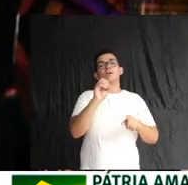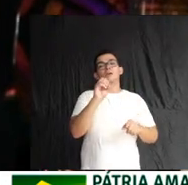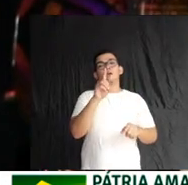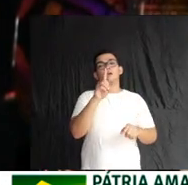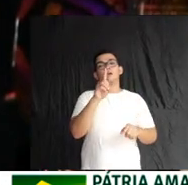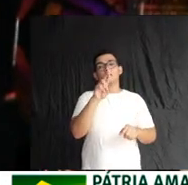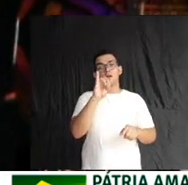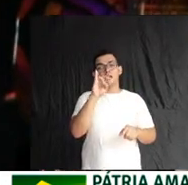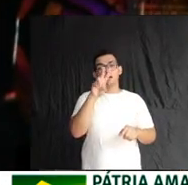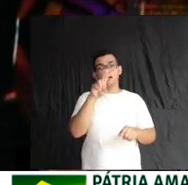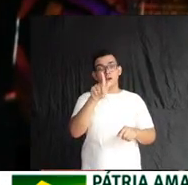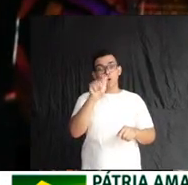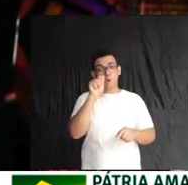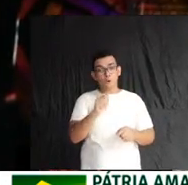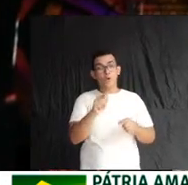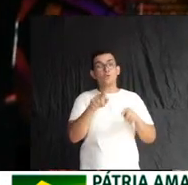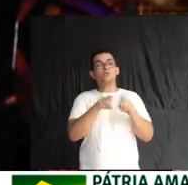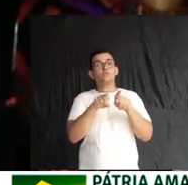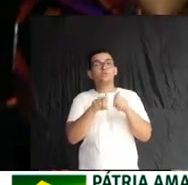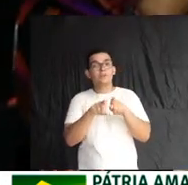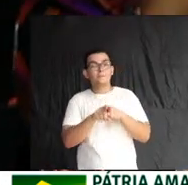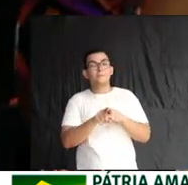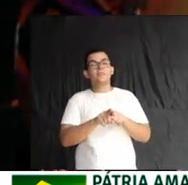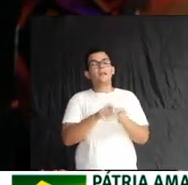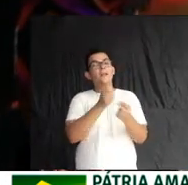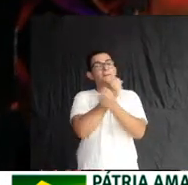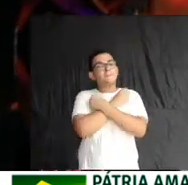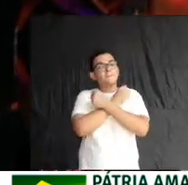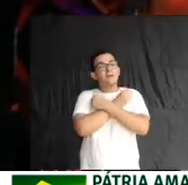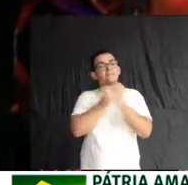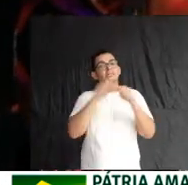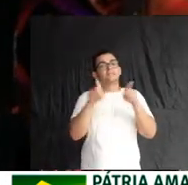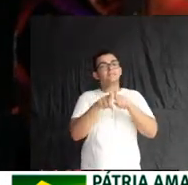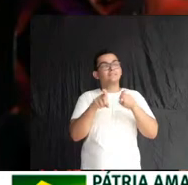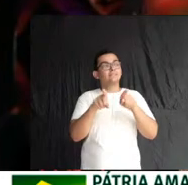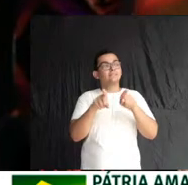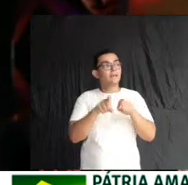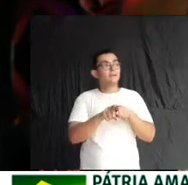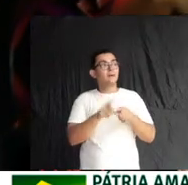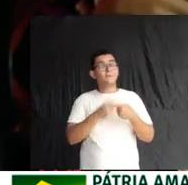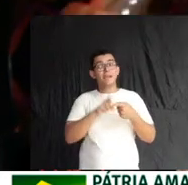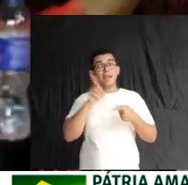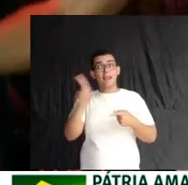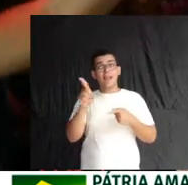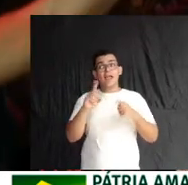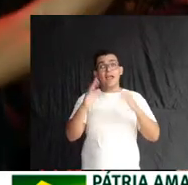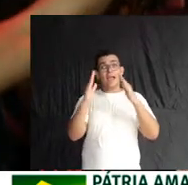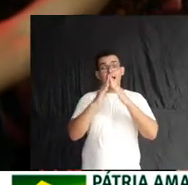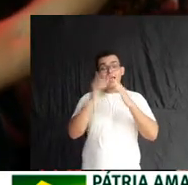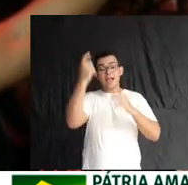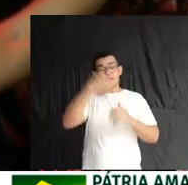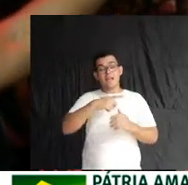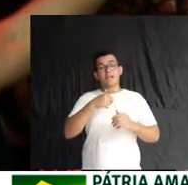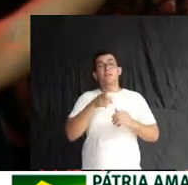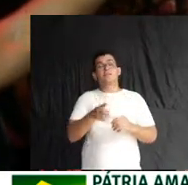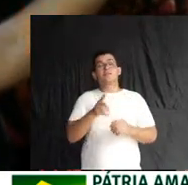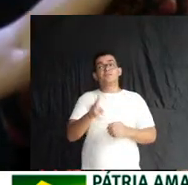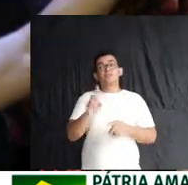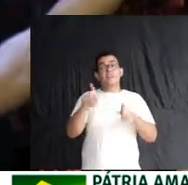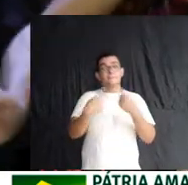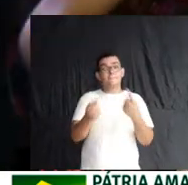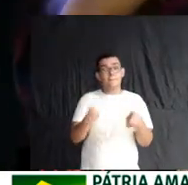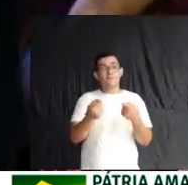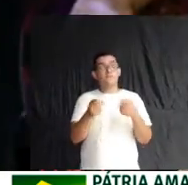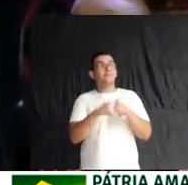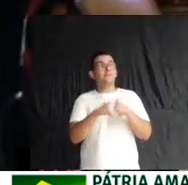lá do Clube do Churrasco. Espero que volte logo para a gente continuar tocando lá. É a casa que eu toco, David. Você está me devendo uma visita lá, tá? João